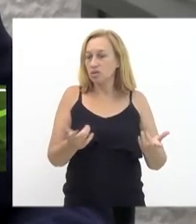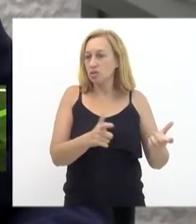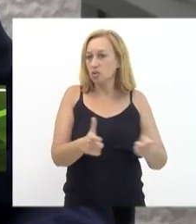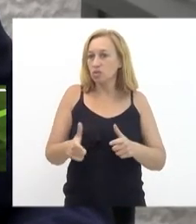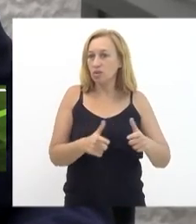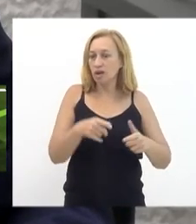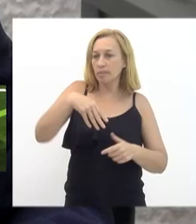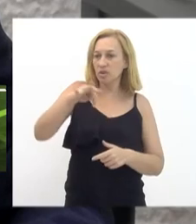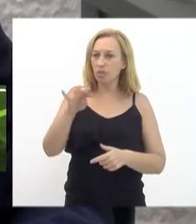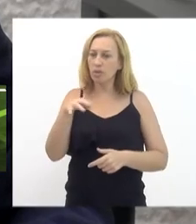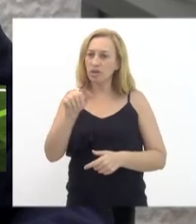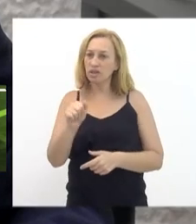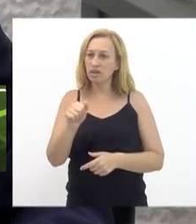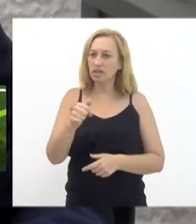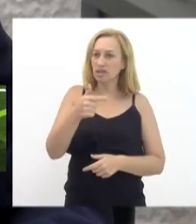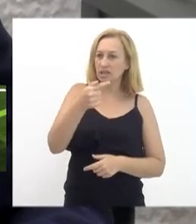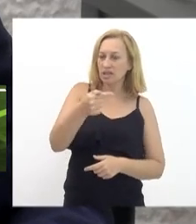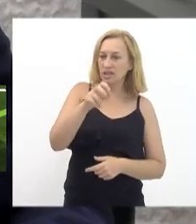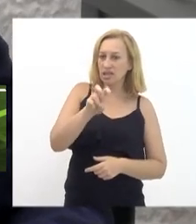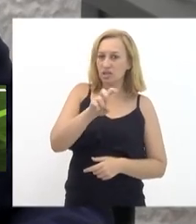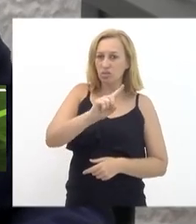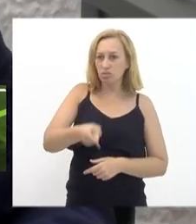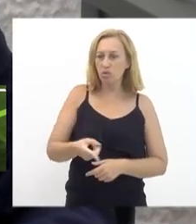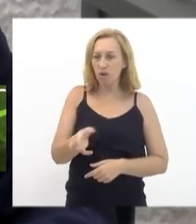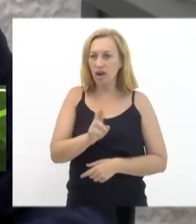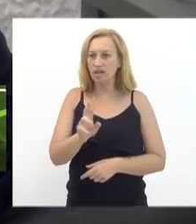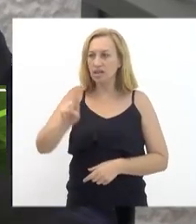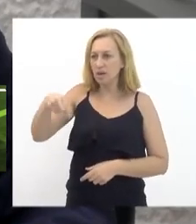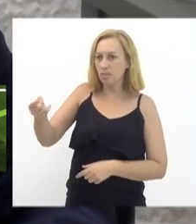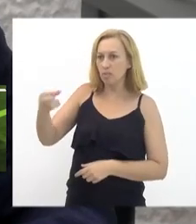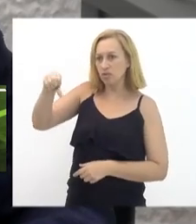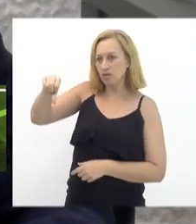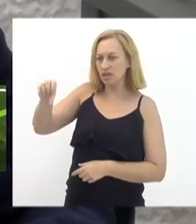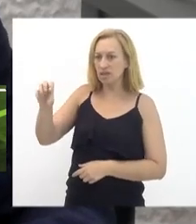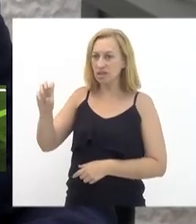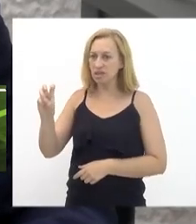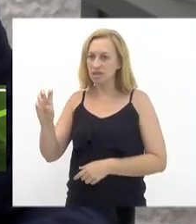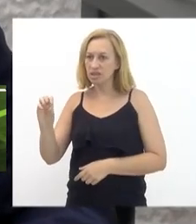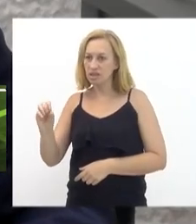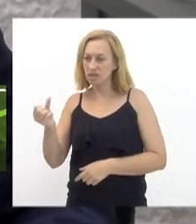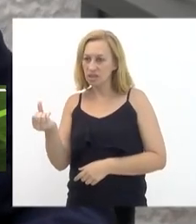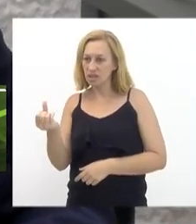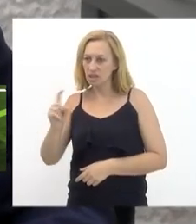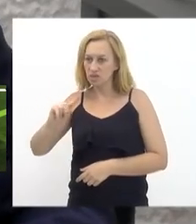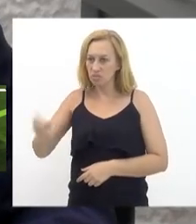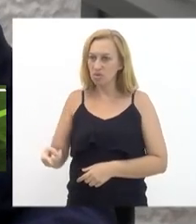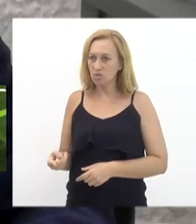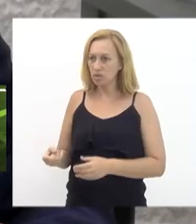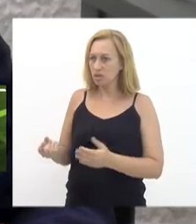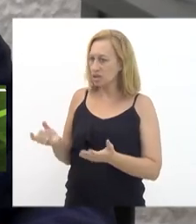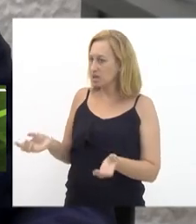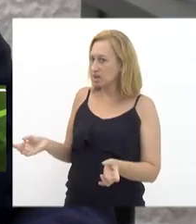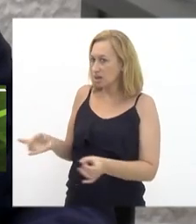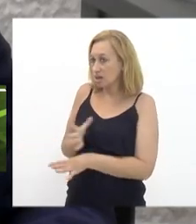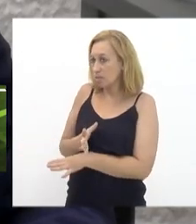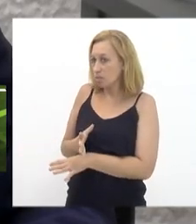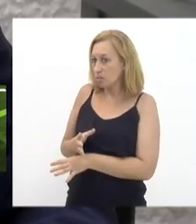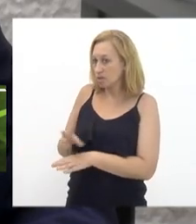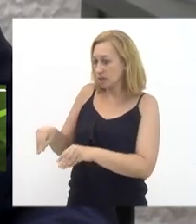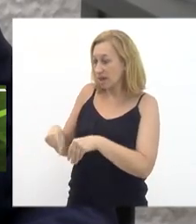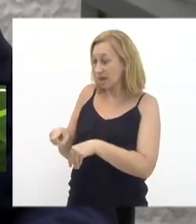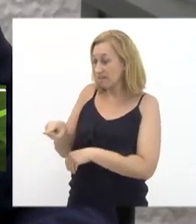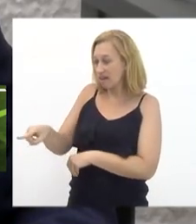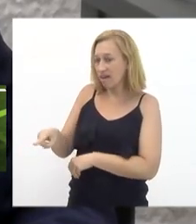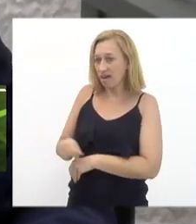regiões metropolitanas do Estado a 75 mil reais depois ele passou a 96 mil e dane-se terreno tá lá Não tô criticando o